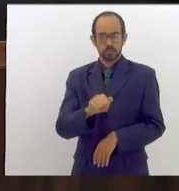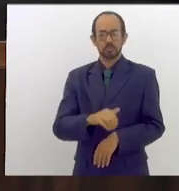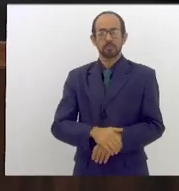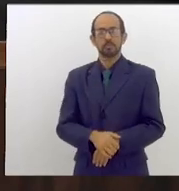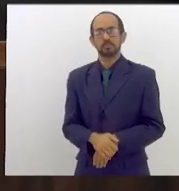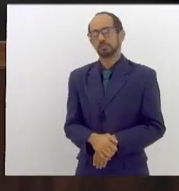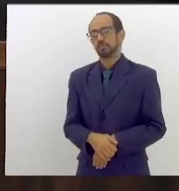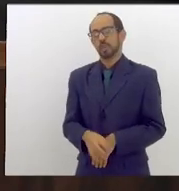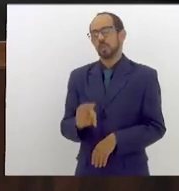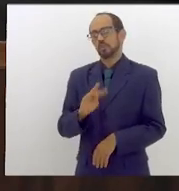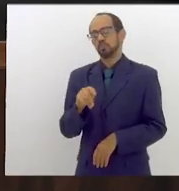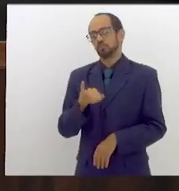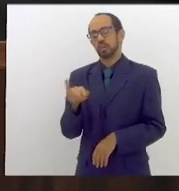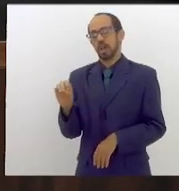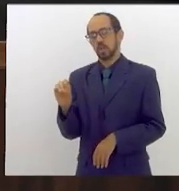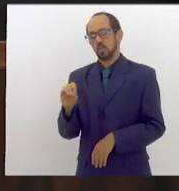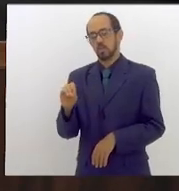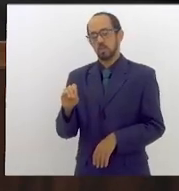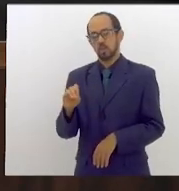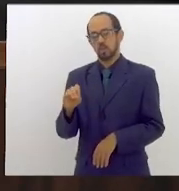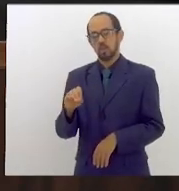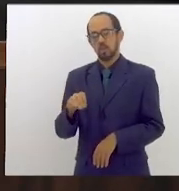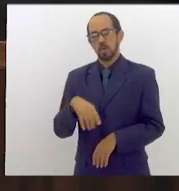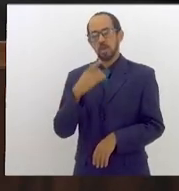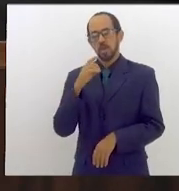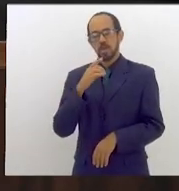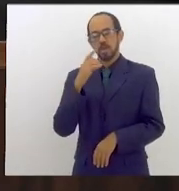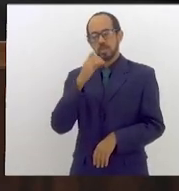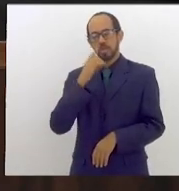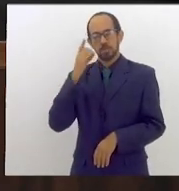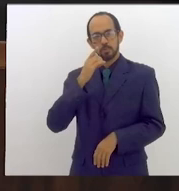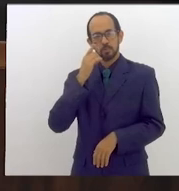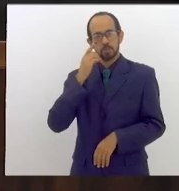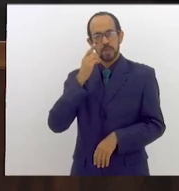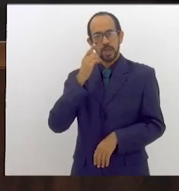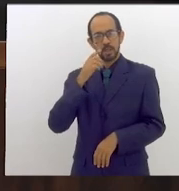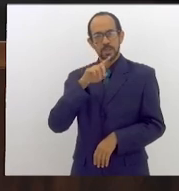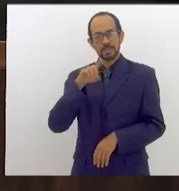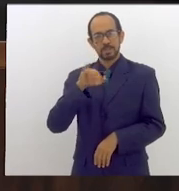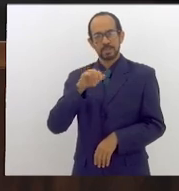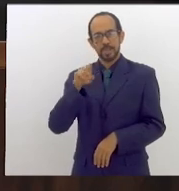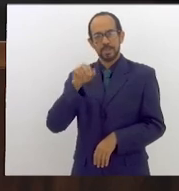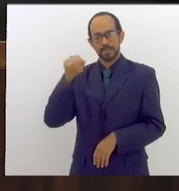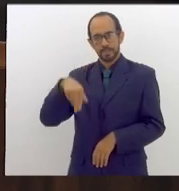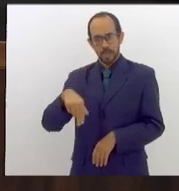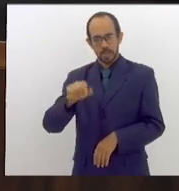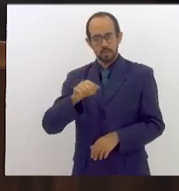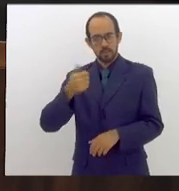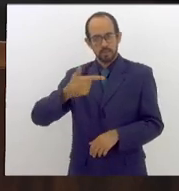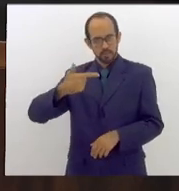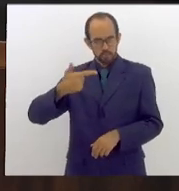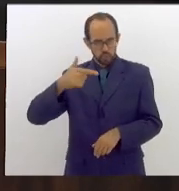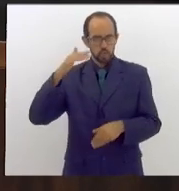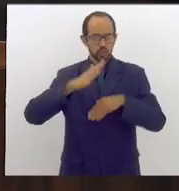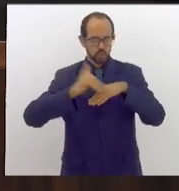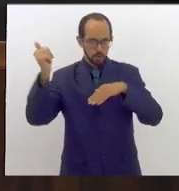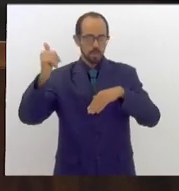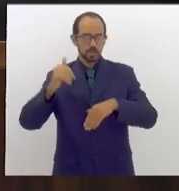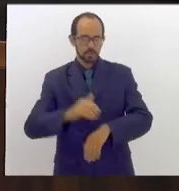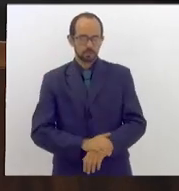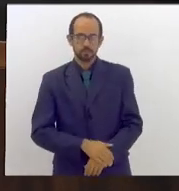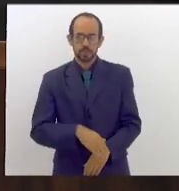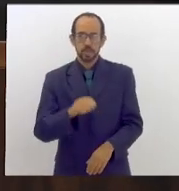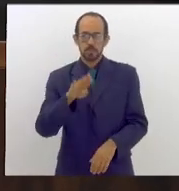Deputado Thiago Pampulha e deputada zeida presidência será procedência a segunda chamada